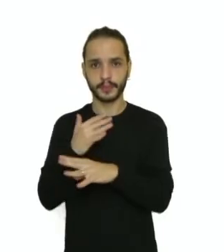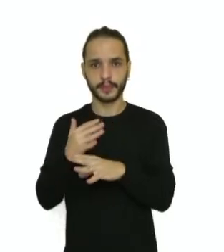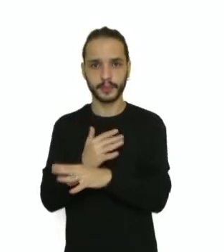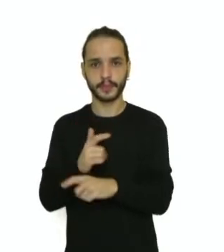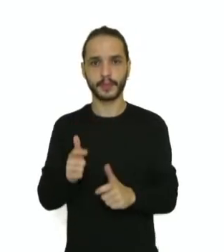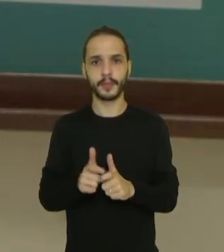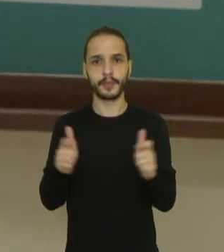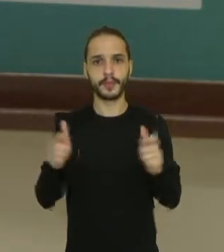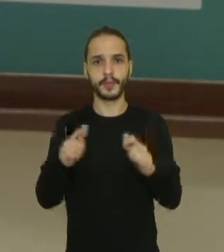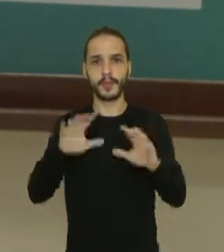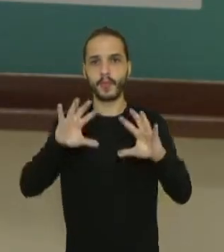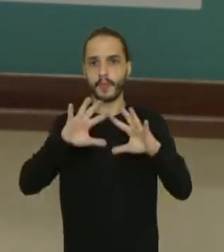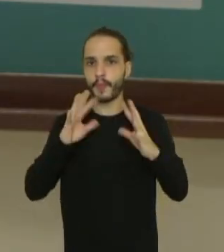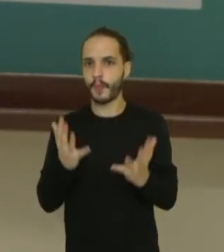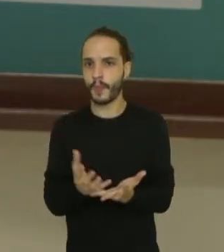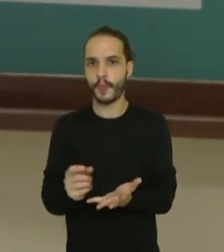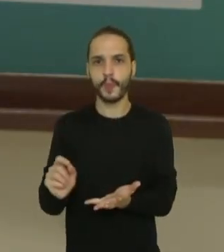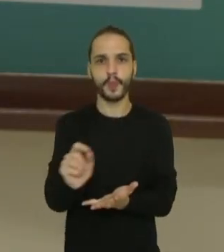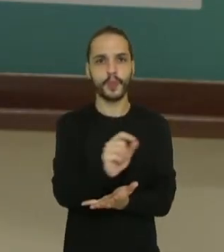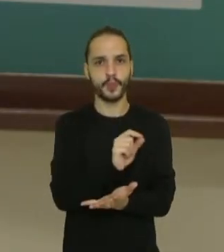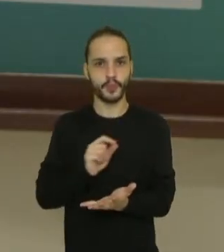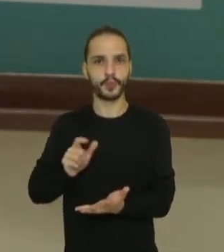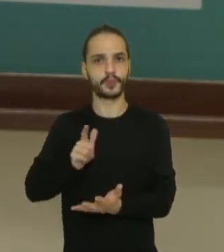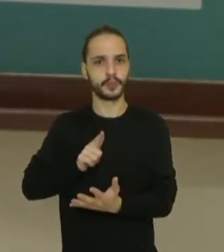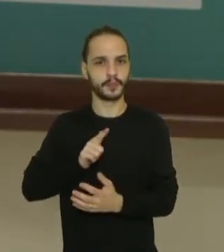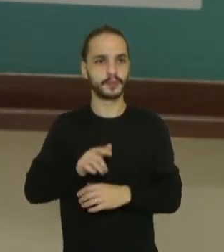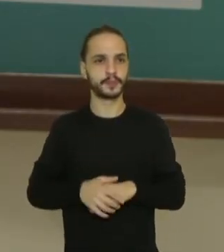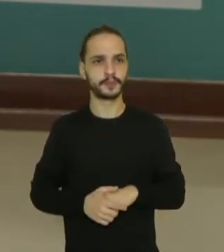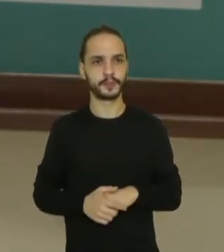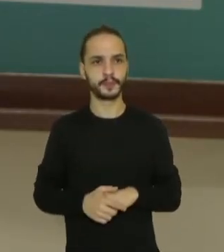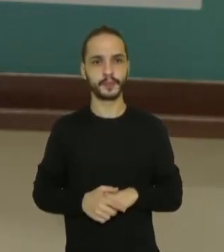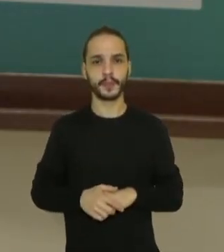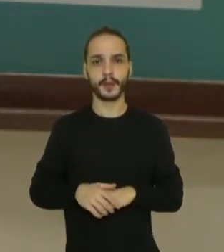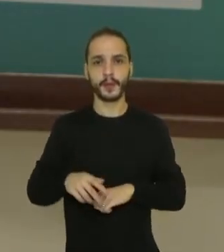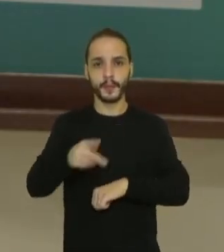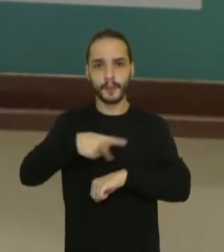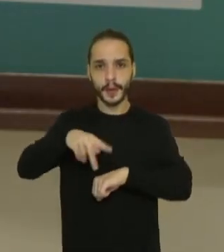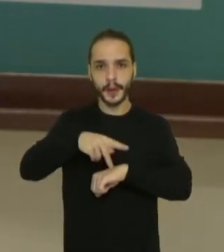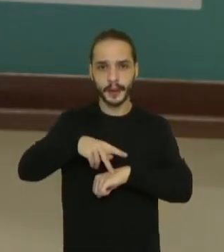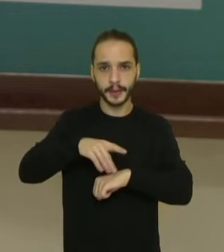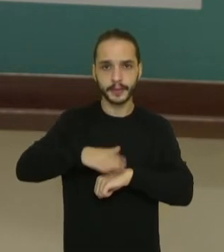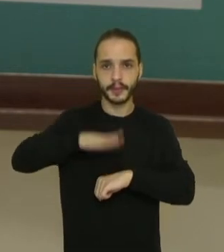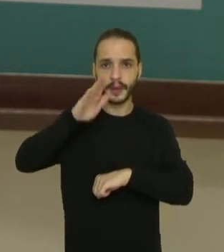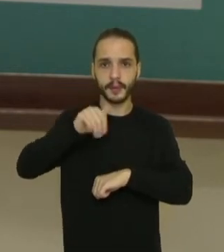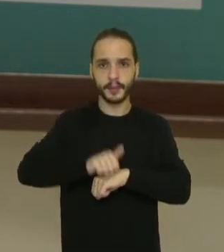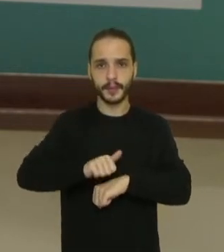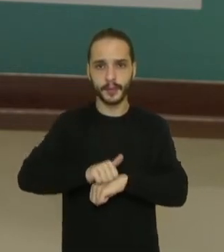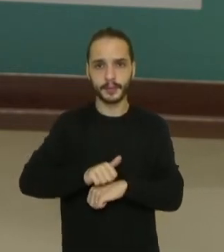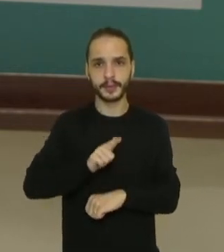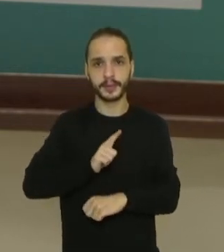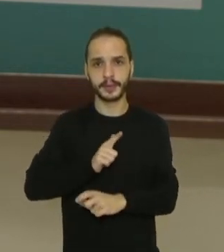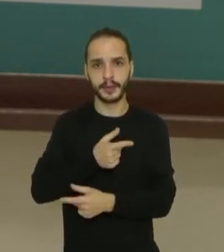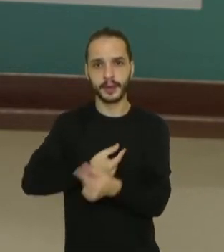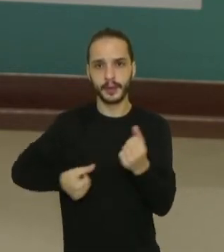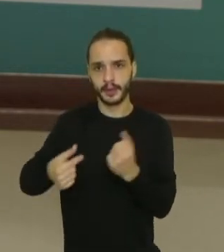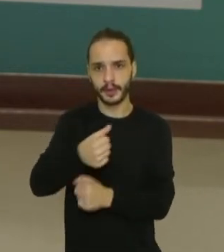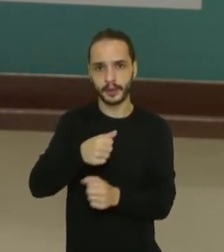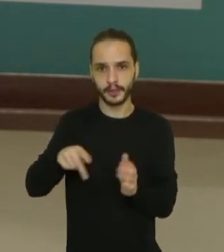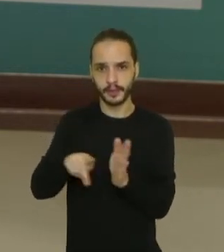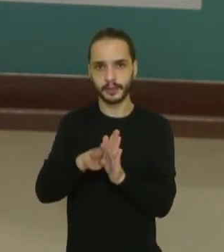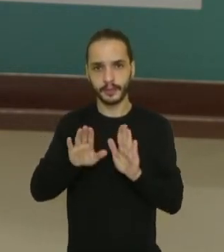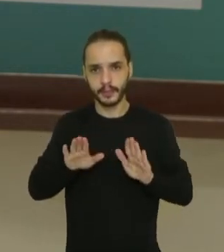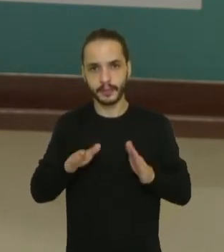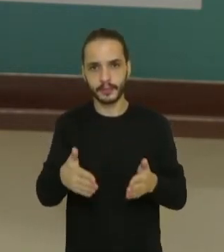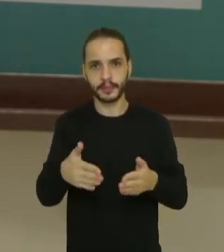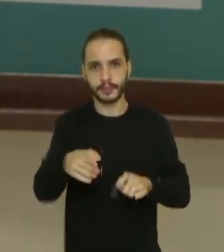aconteceu aí no mundo nos últimos anos. Os países mais pobres possuem então economias predominantemente agrárias,